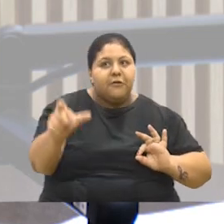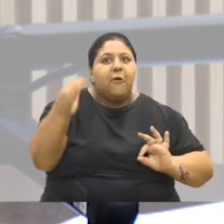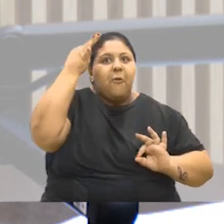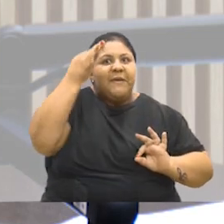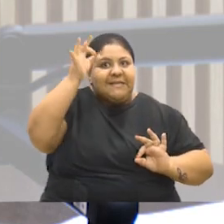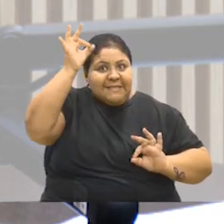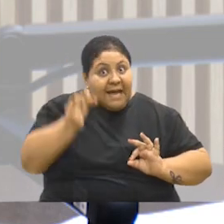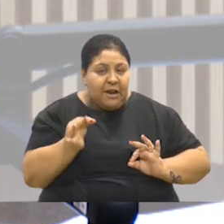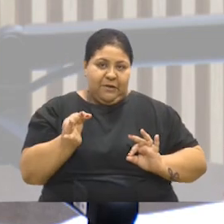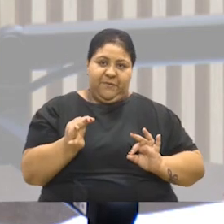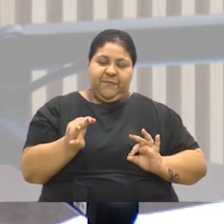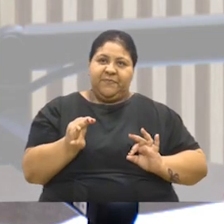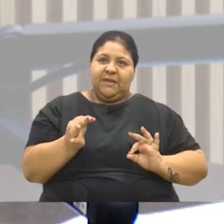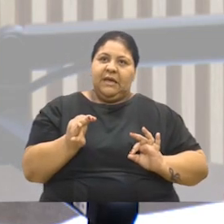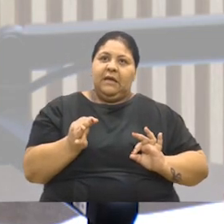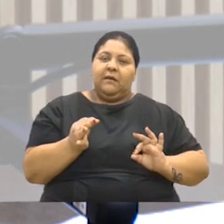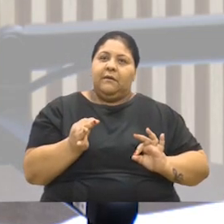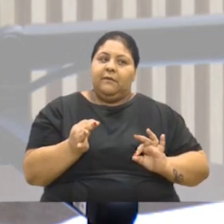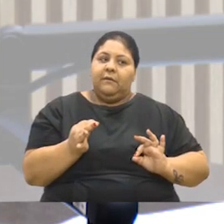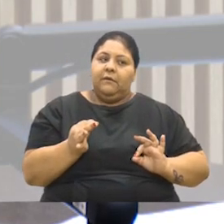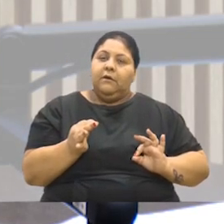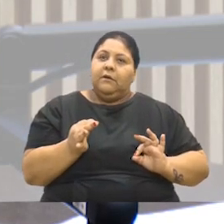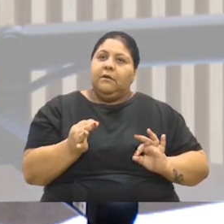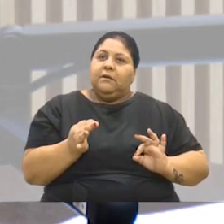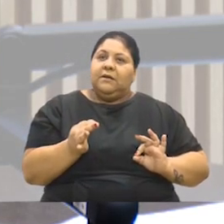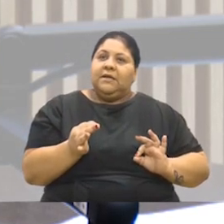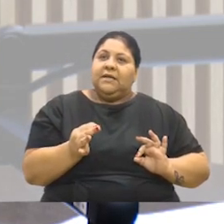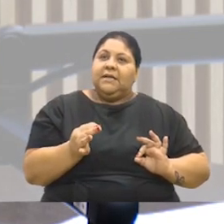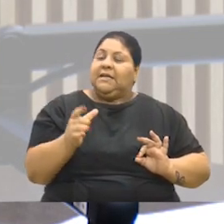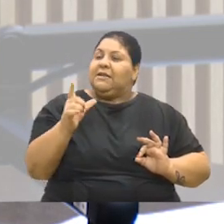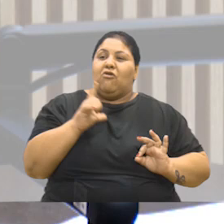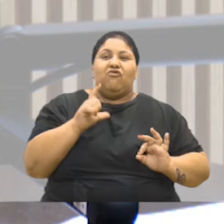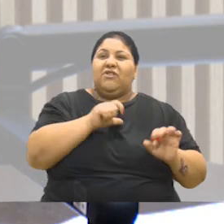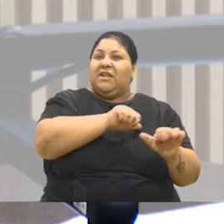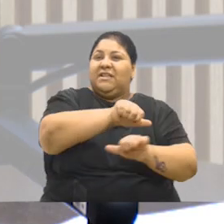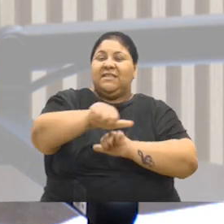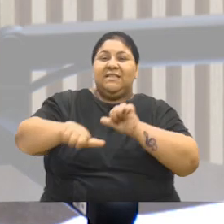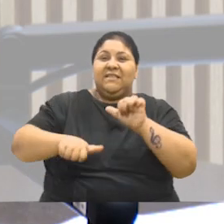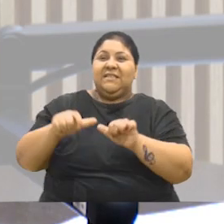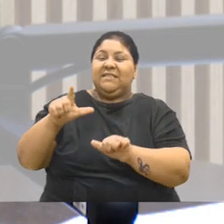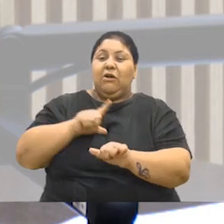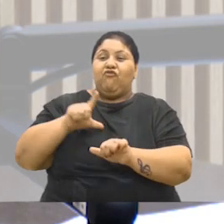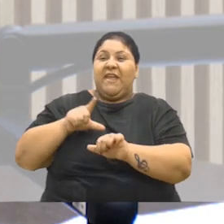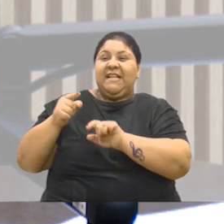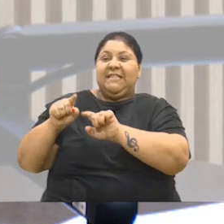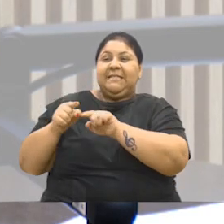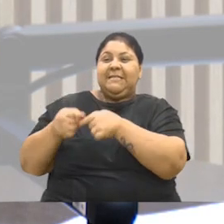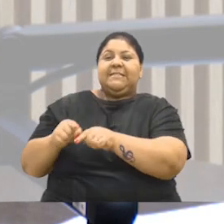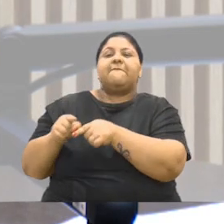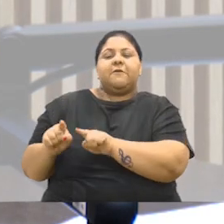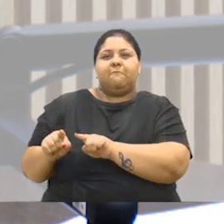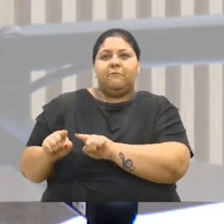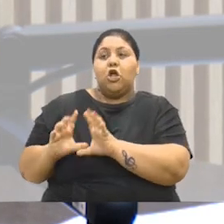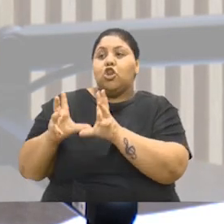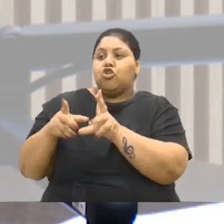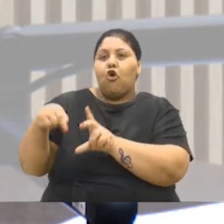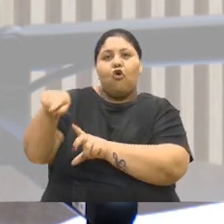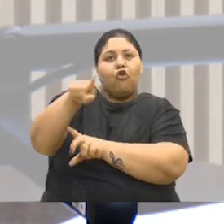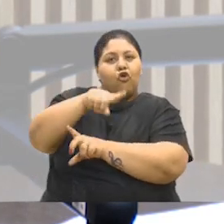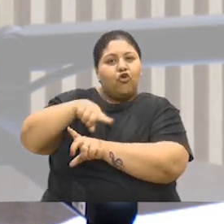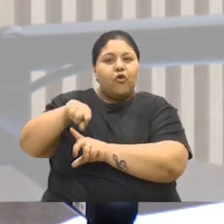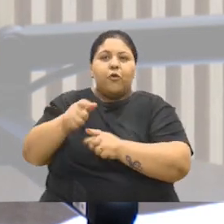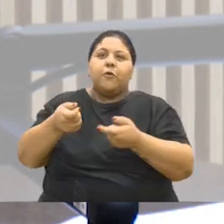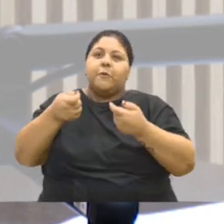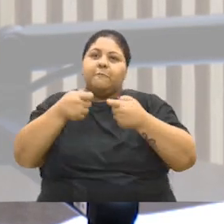sabe? Porque não existe transformações sem desafios. Todos nós